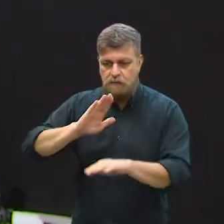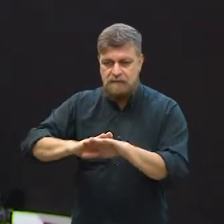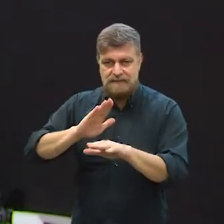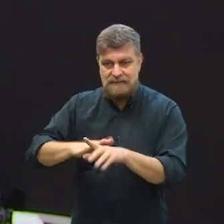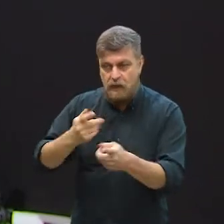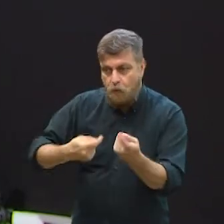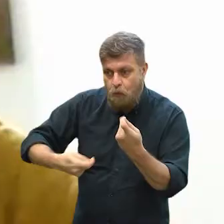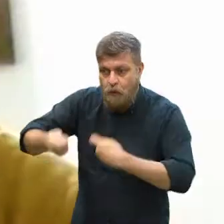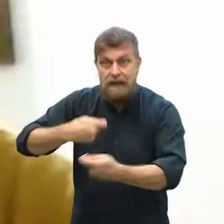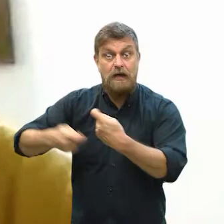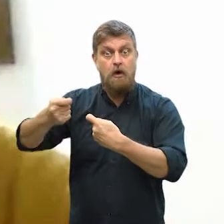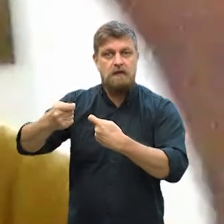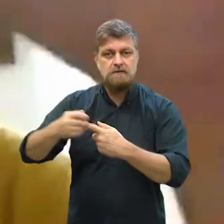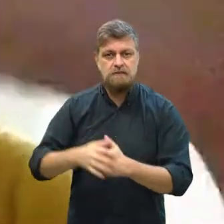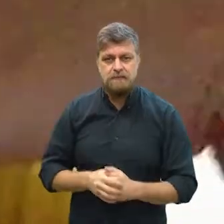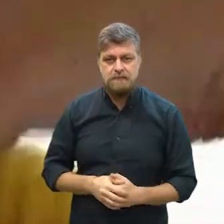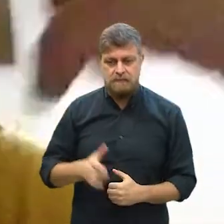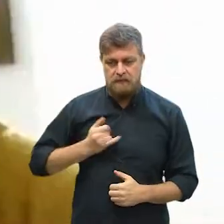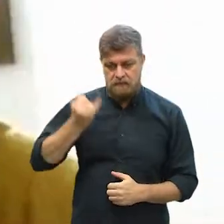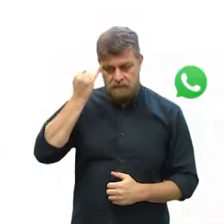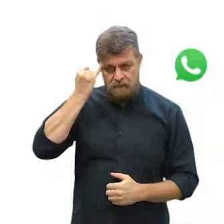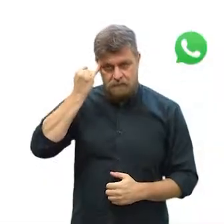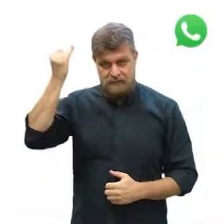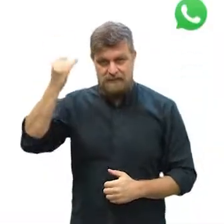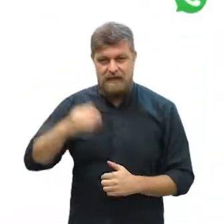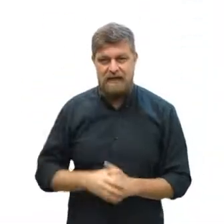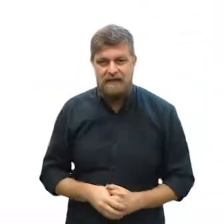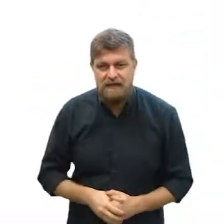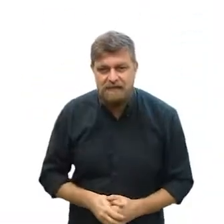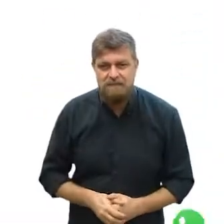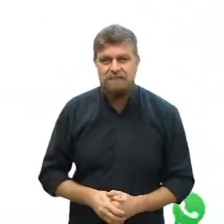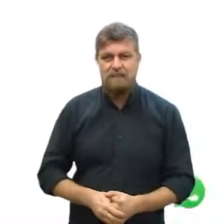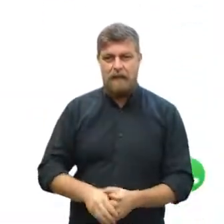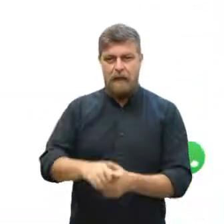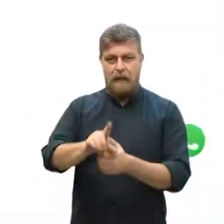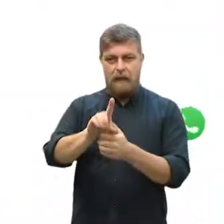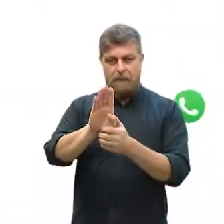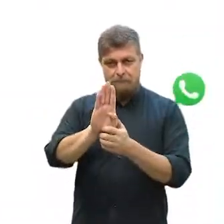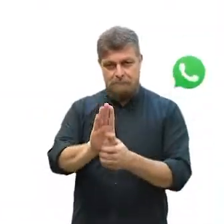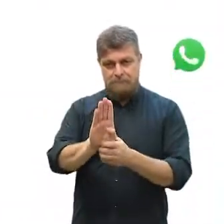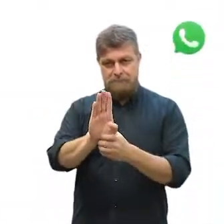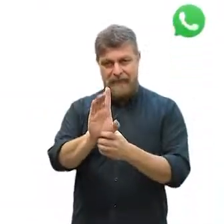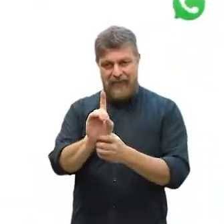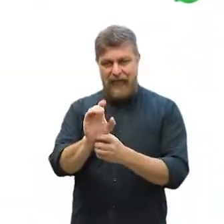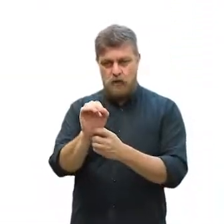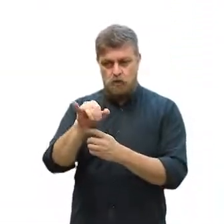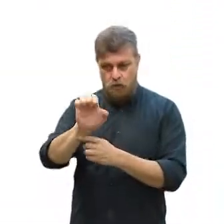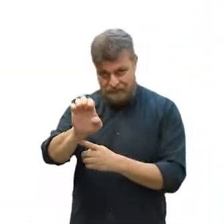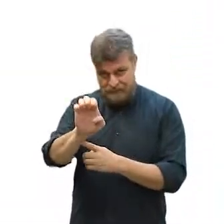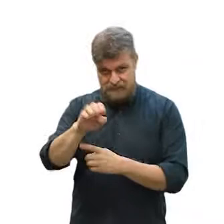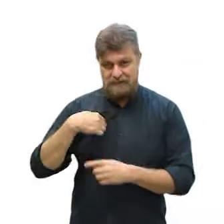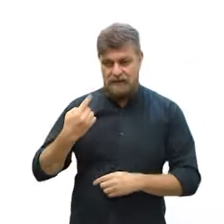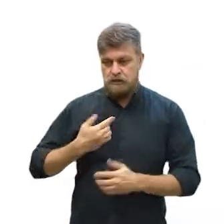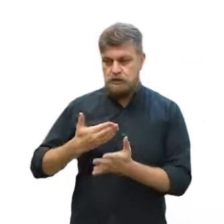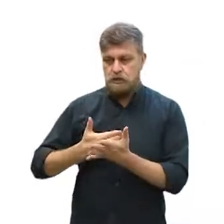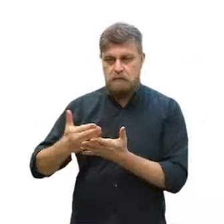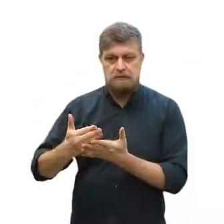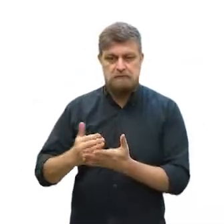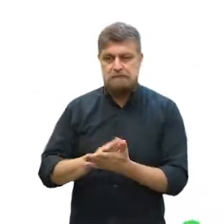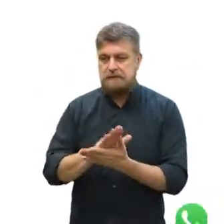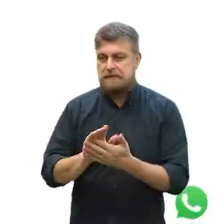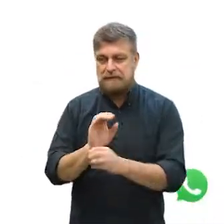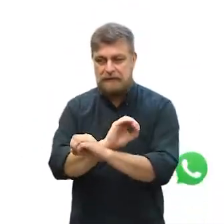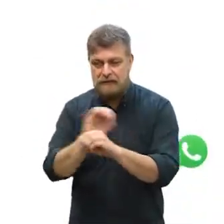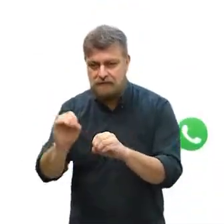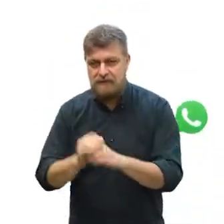em negócios? E essa foi a ideia da Bidan, né? Em abril a gente começou aí com 0 clientes, né? No segundo